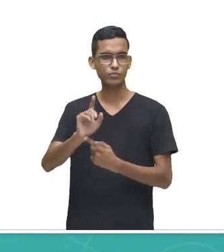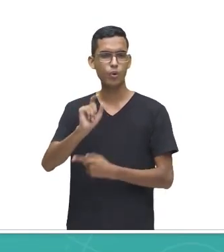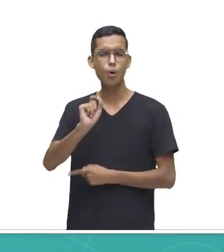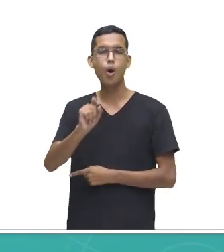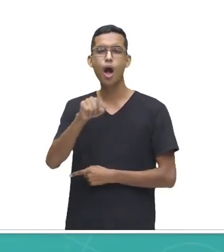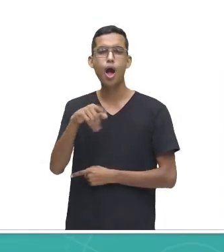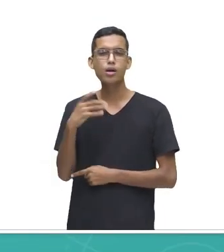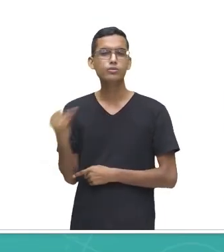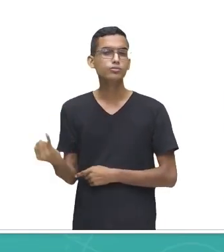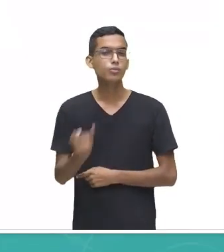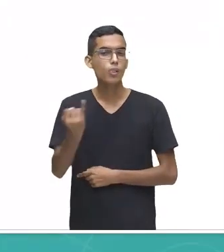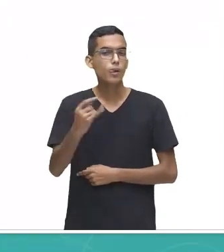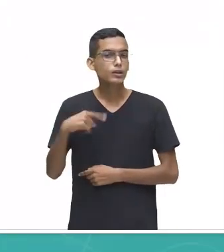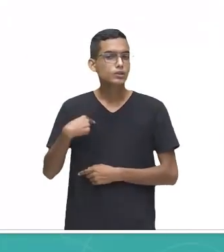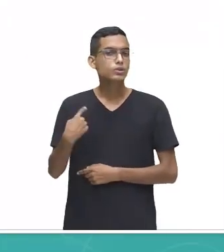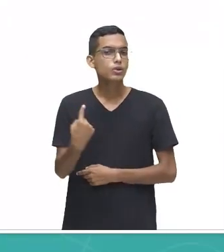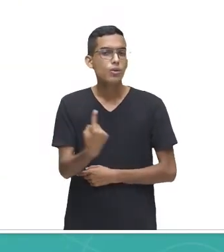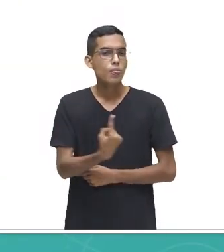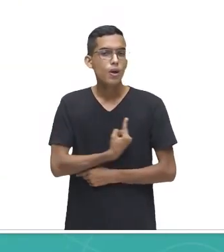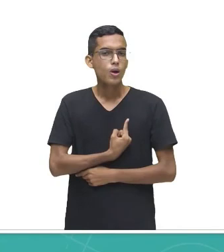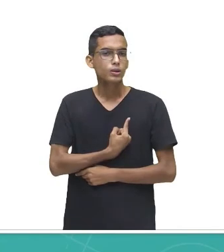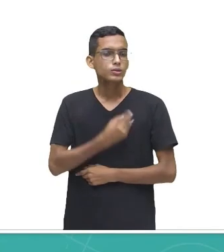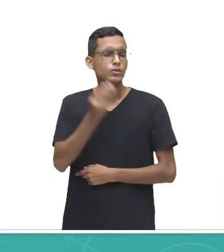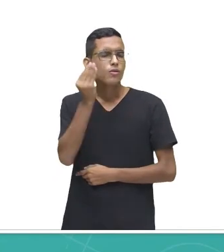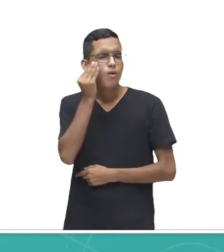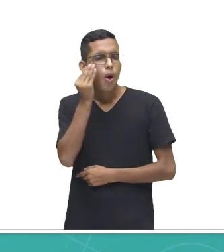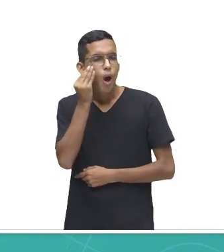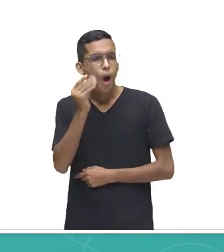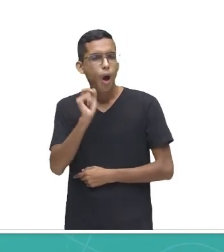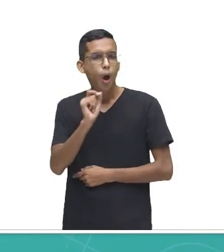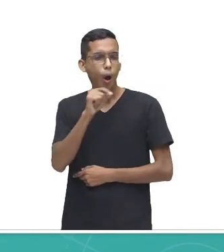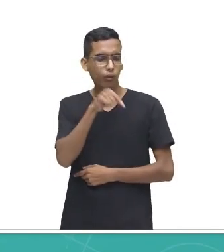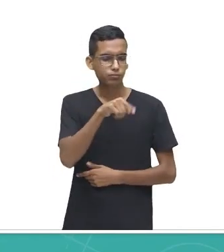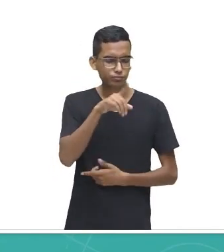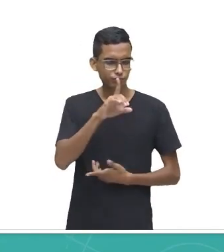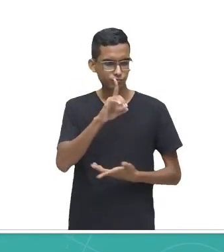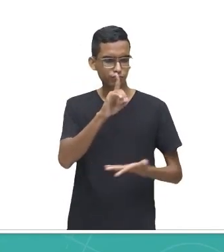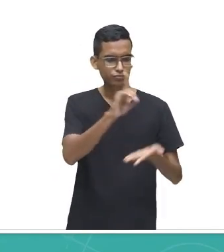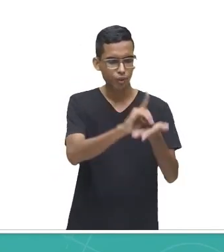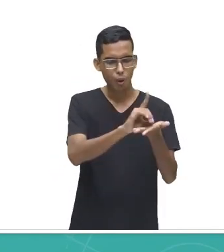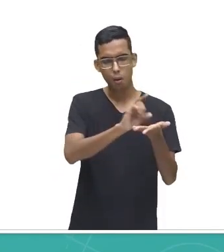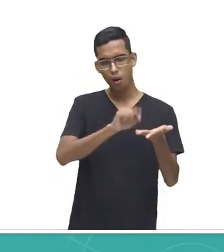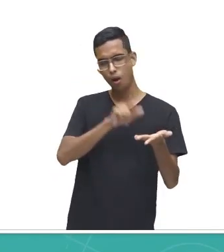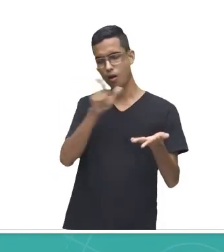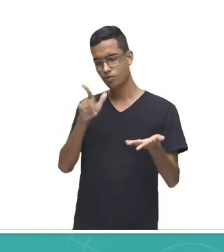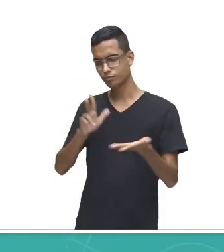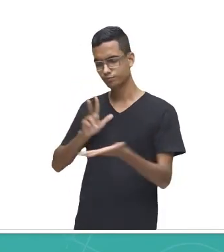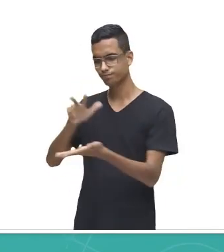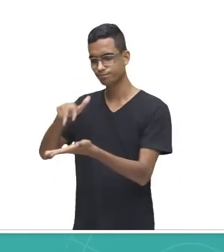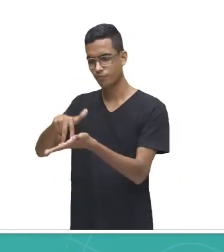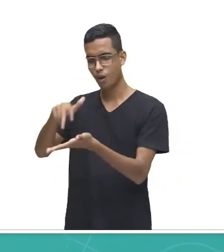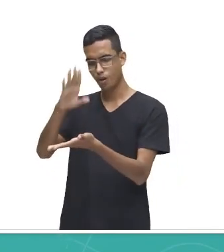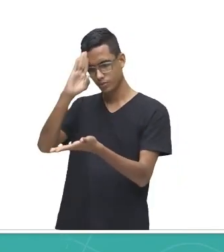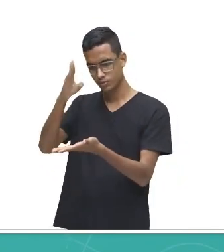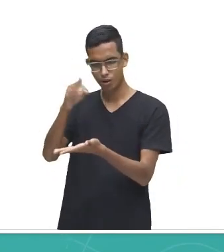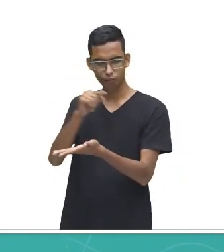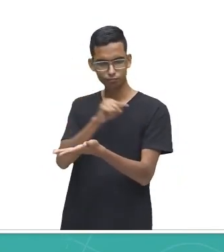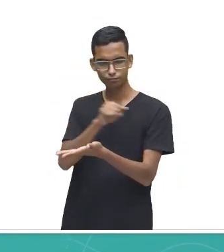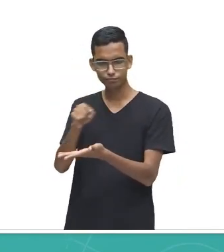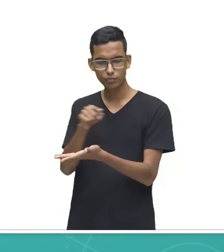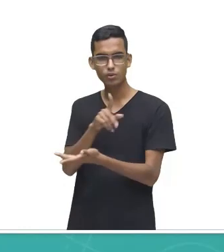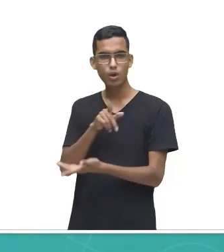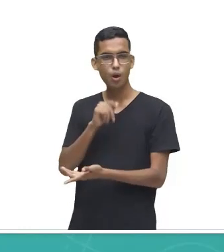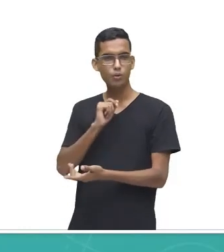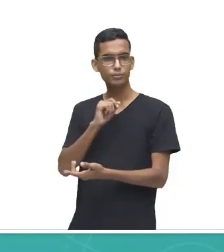nós vermos? Que tanto o teocentrismo quanto o antropocentrismo são visões de mundo, né? Que,